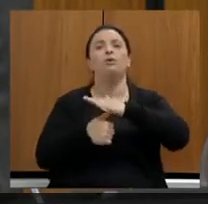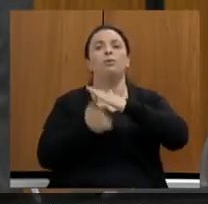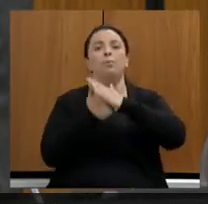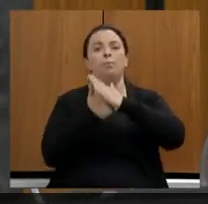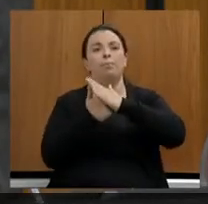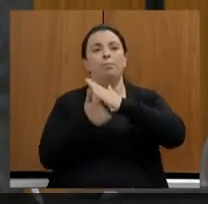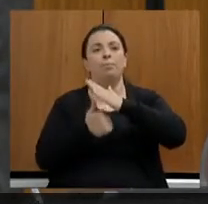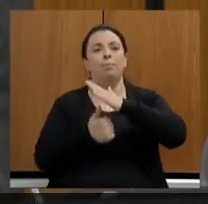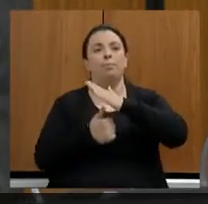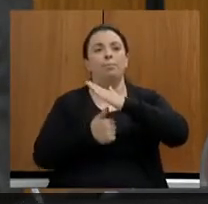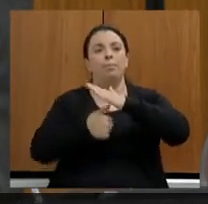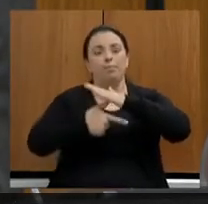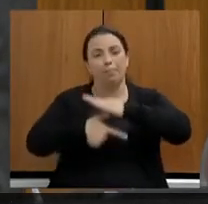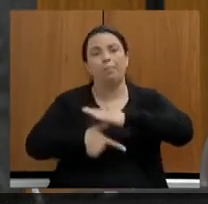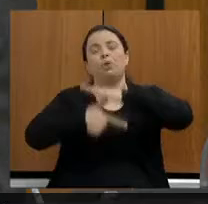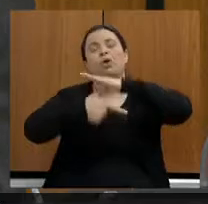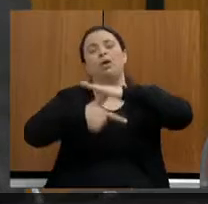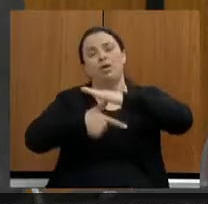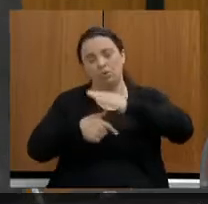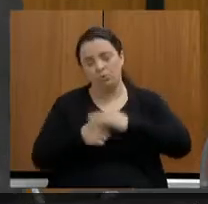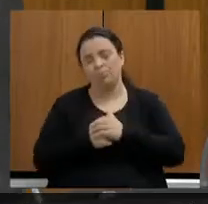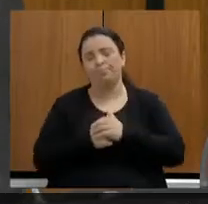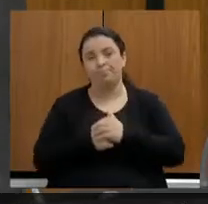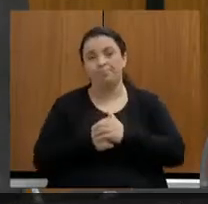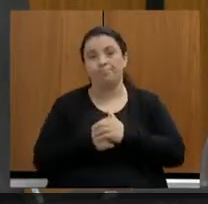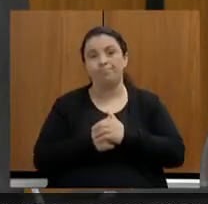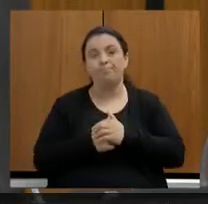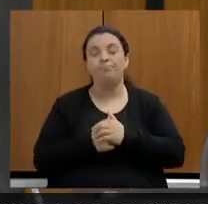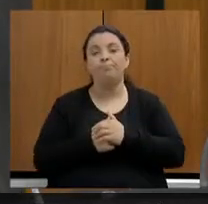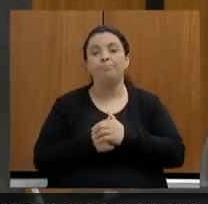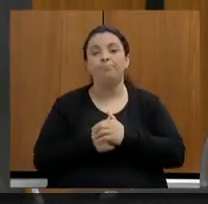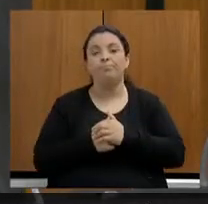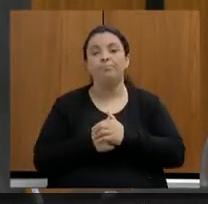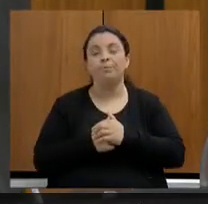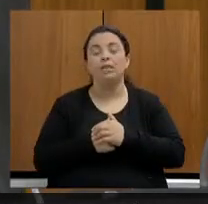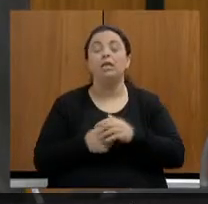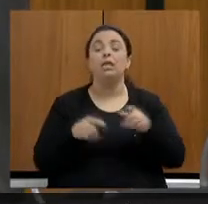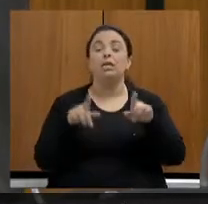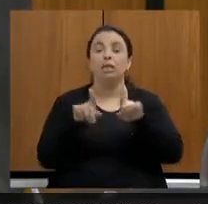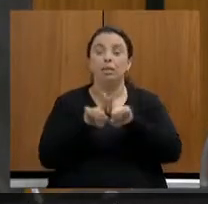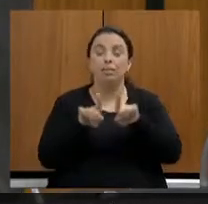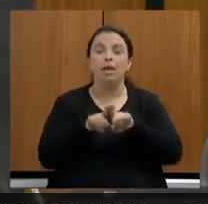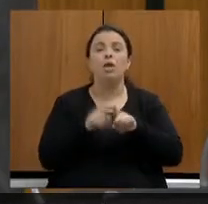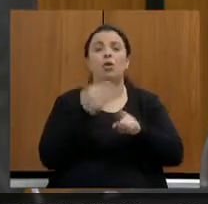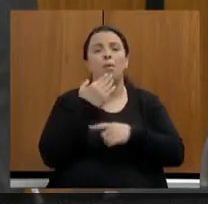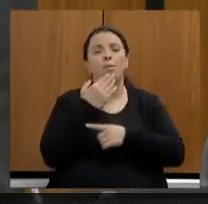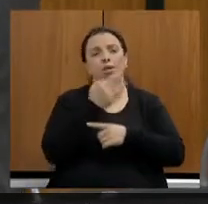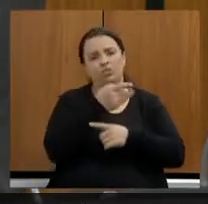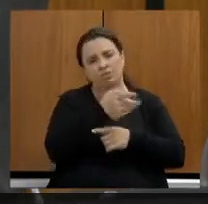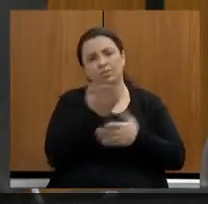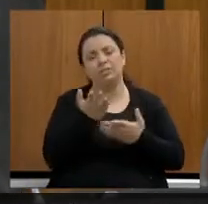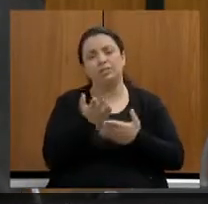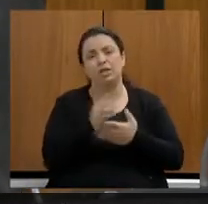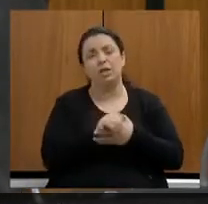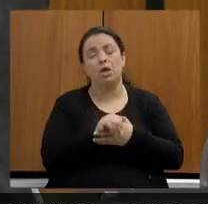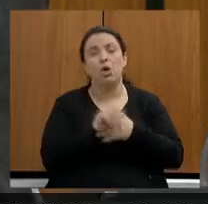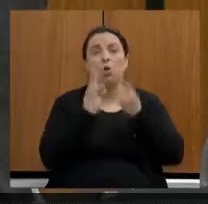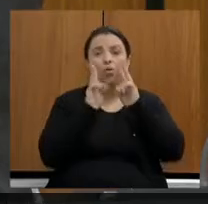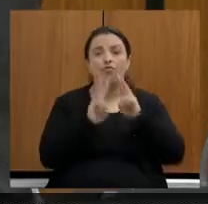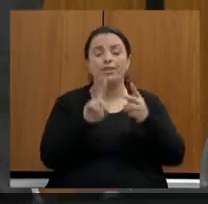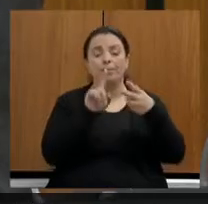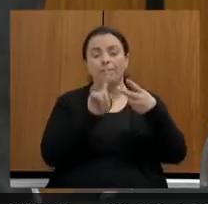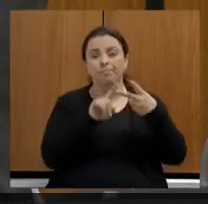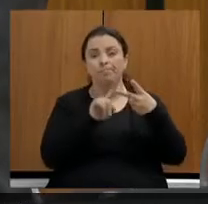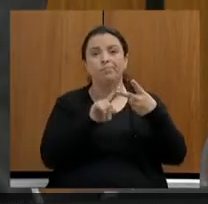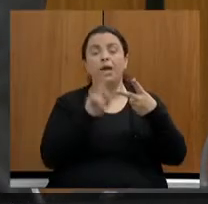ainda não me mostre seu chama atenção ou pelo menos não é chamar atenção eu peço a senhora também que Veja com bons olhos a questão do